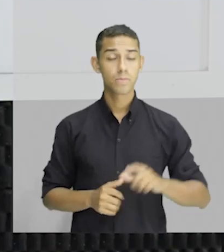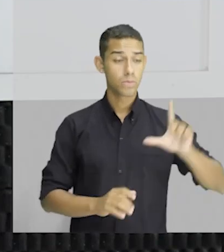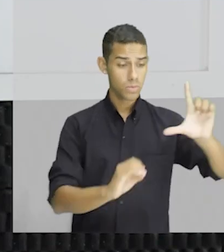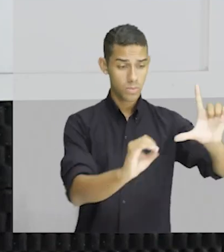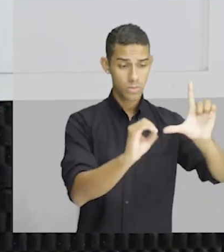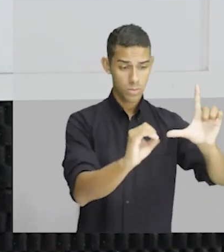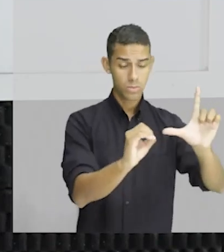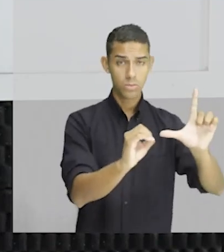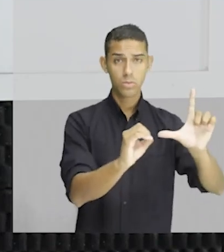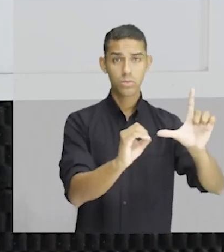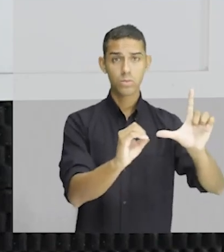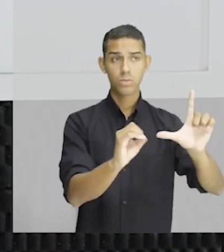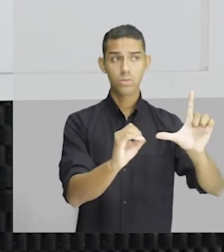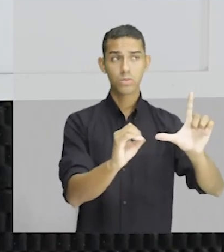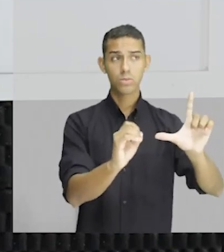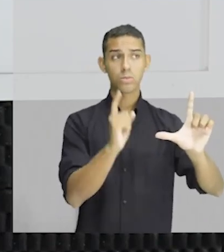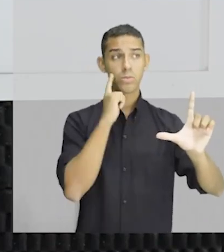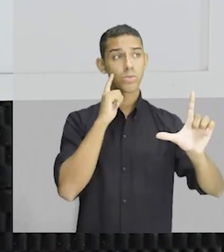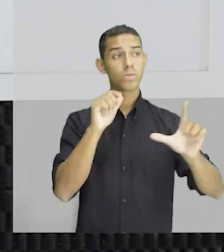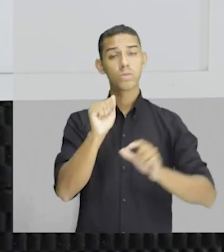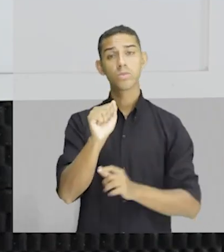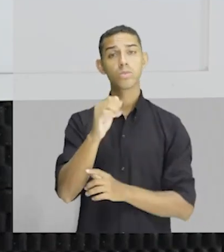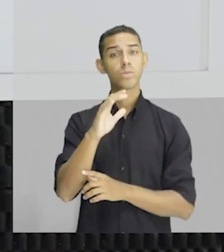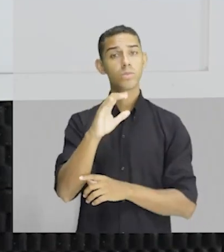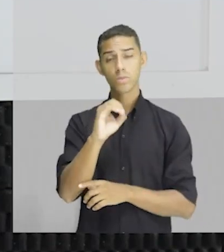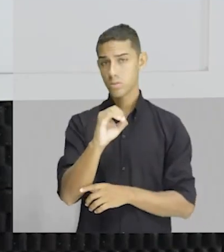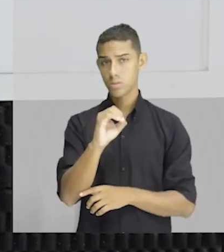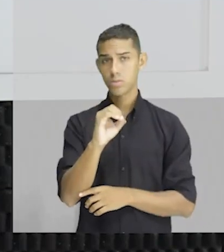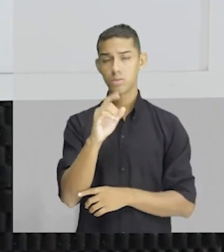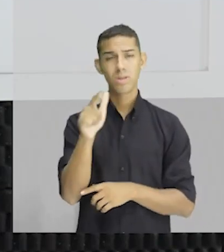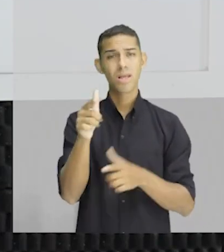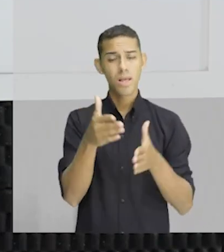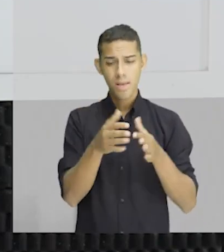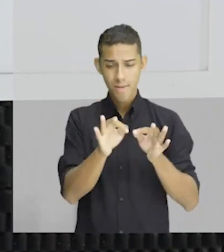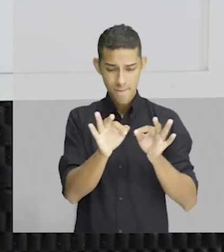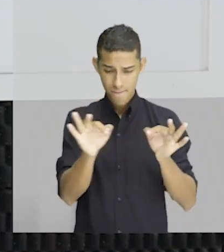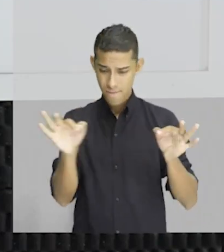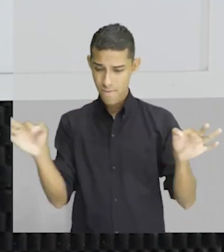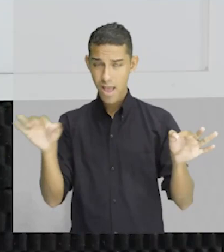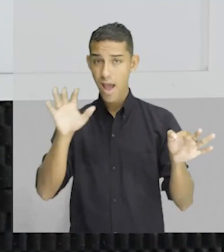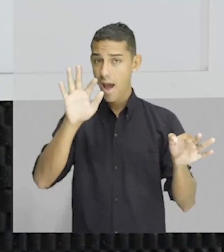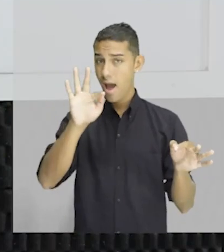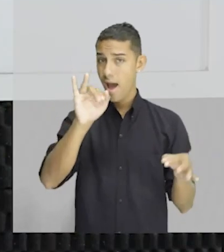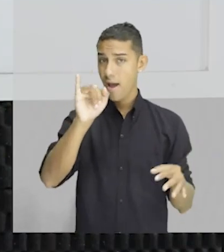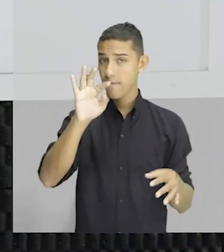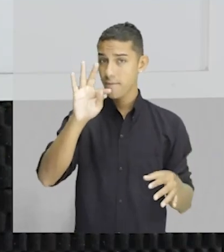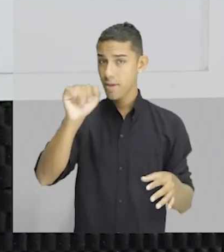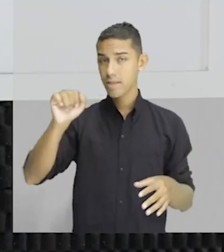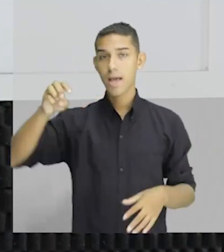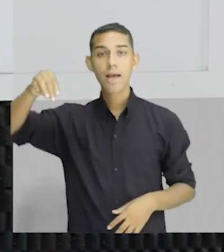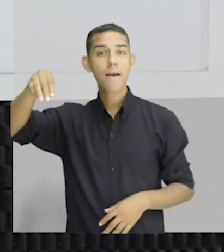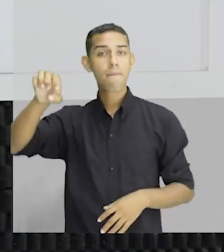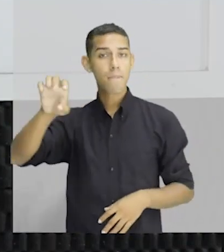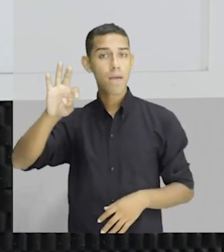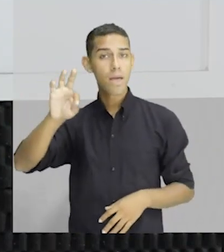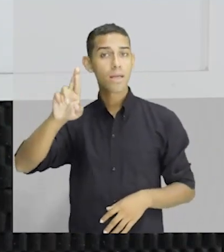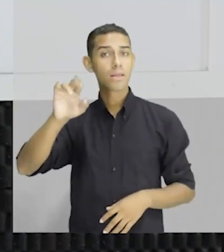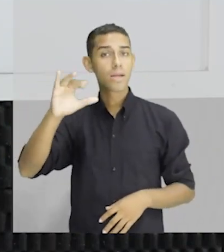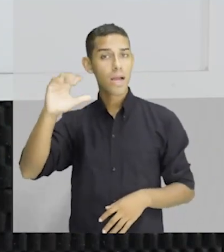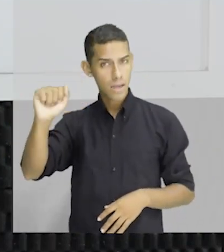inicial da haste de aço, que na verdade não é nem a haste, é a fita métrica. Está ali, a fita métrica também tem